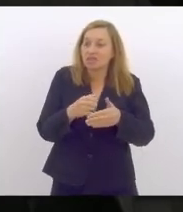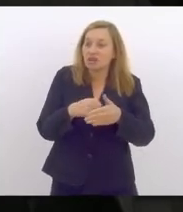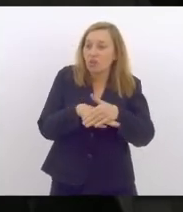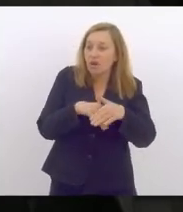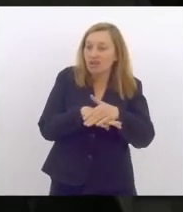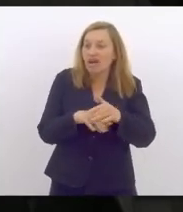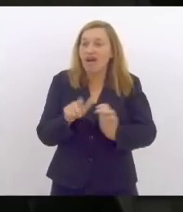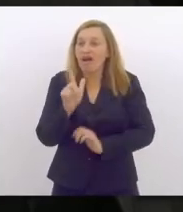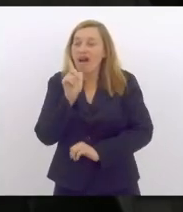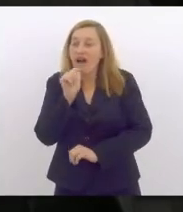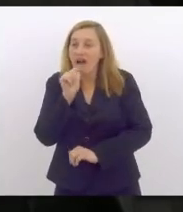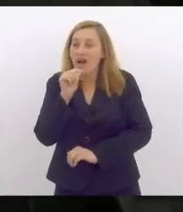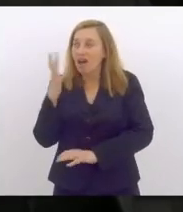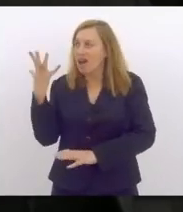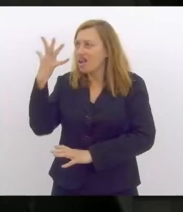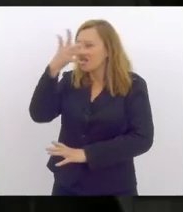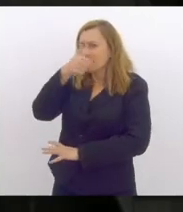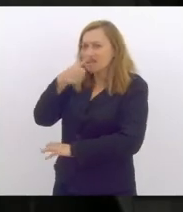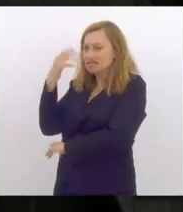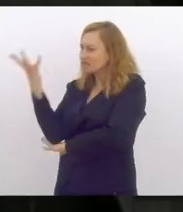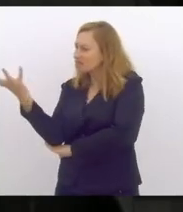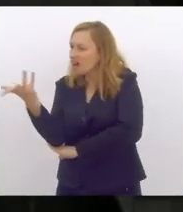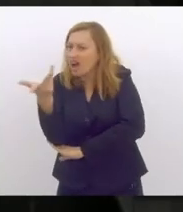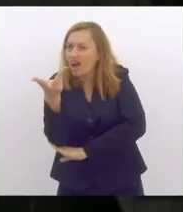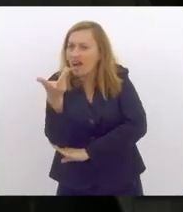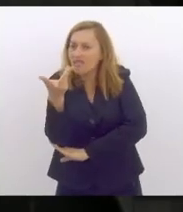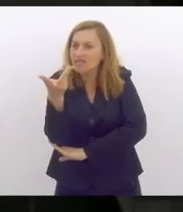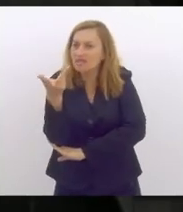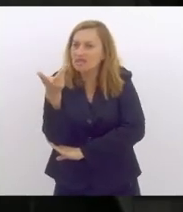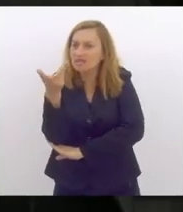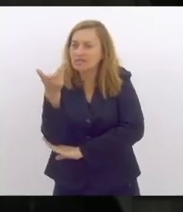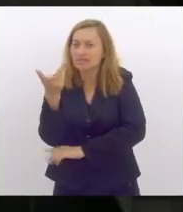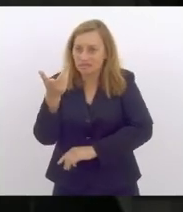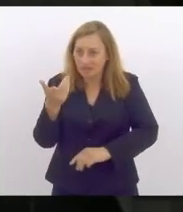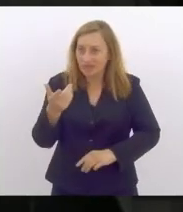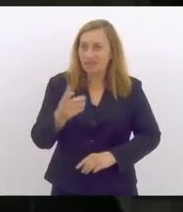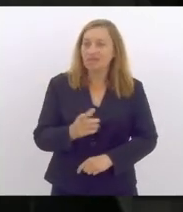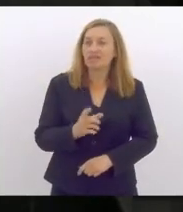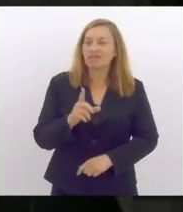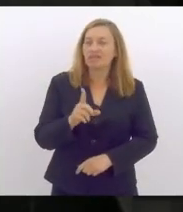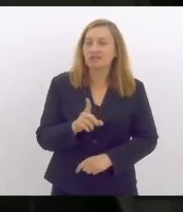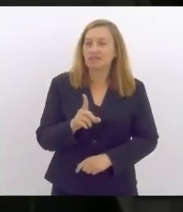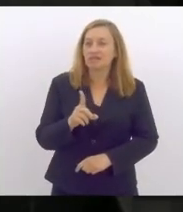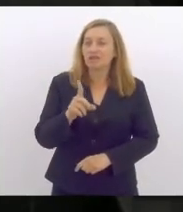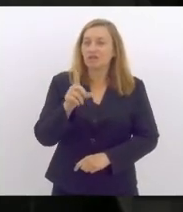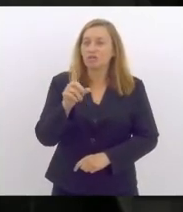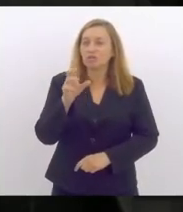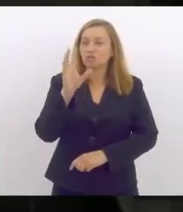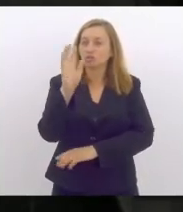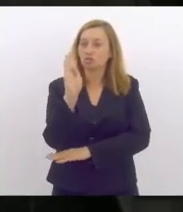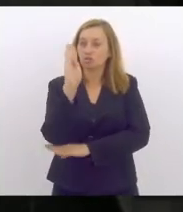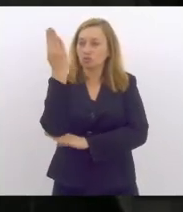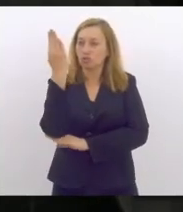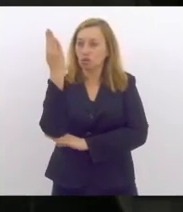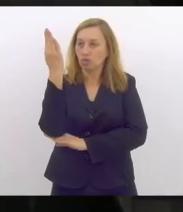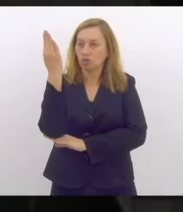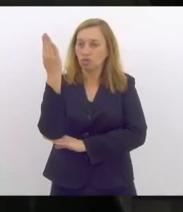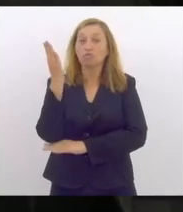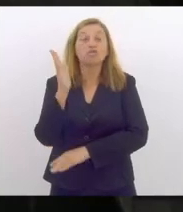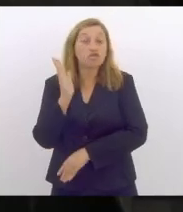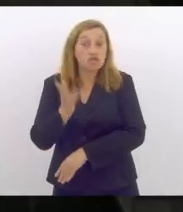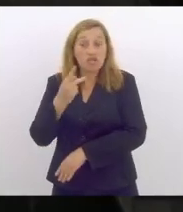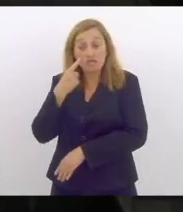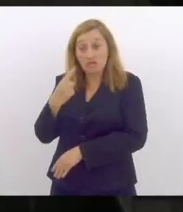A beleza dessa árvore é o diâmetro do seu tronco. Eu já vi